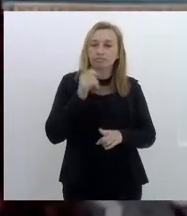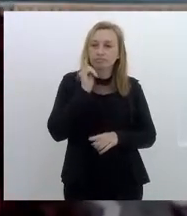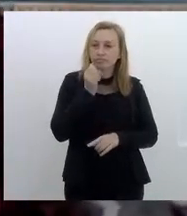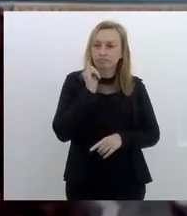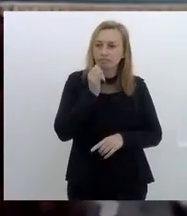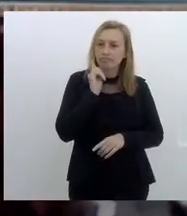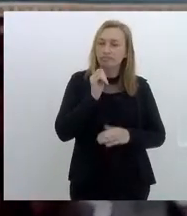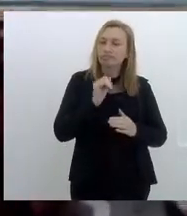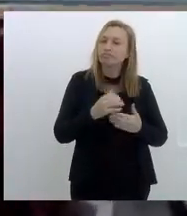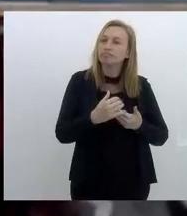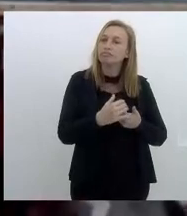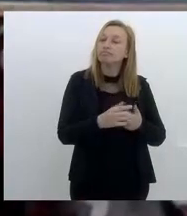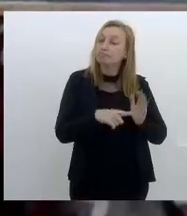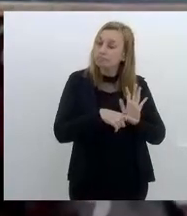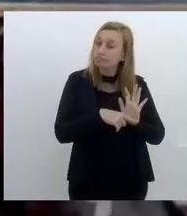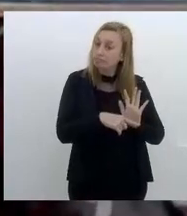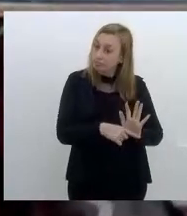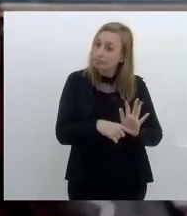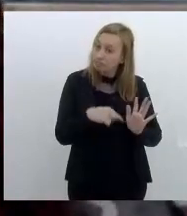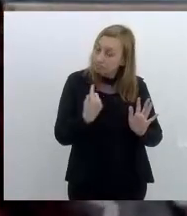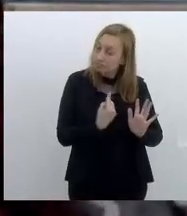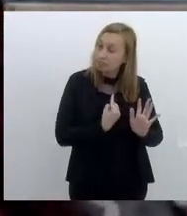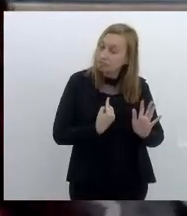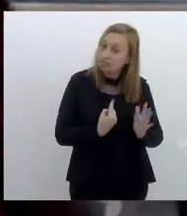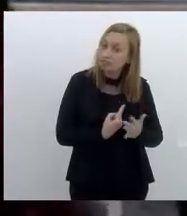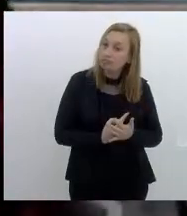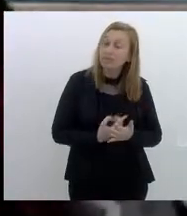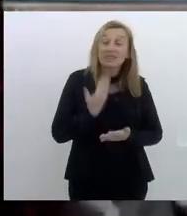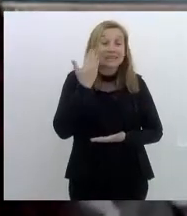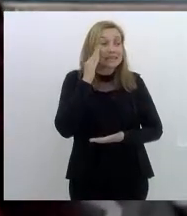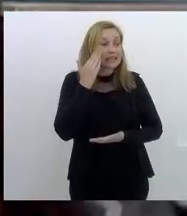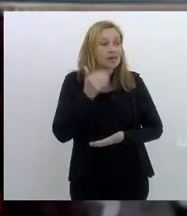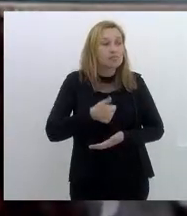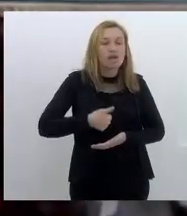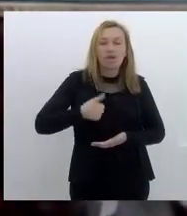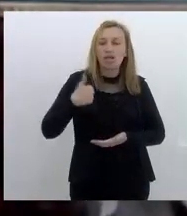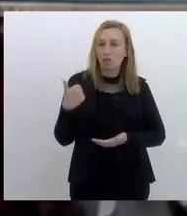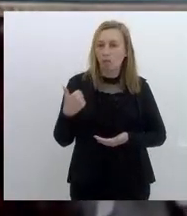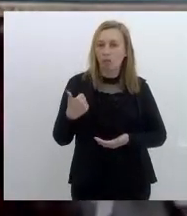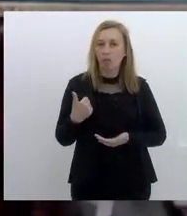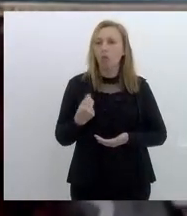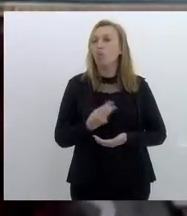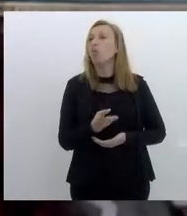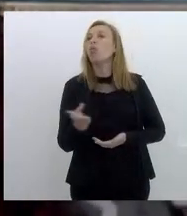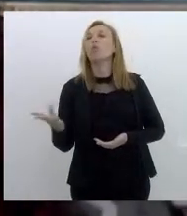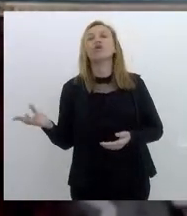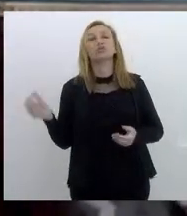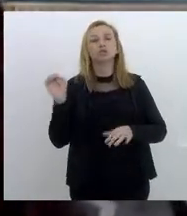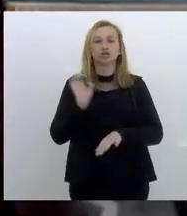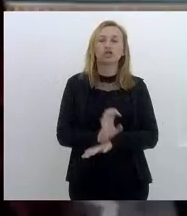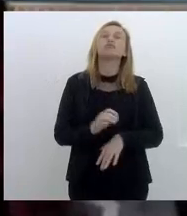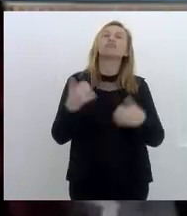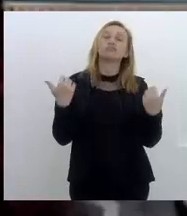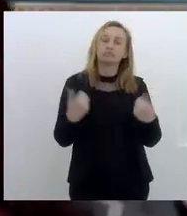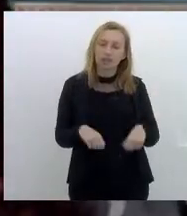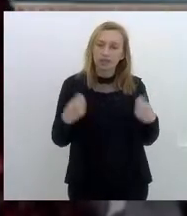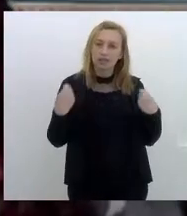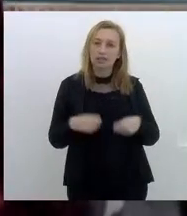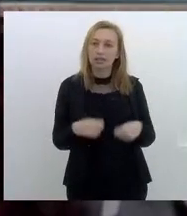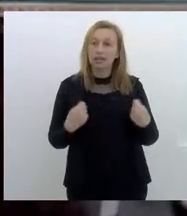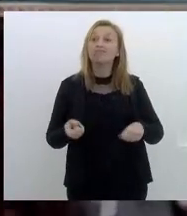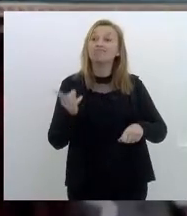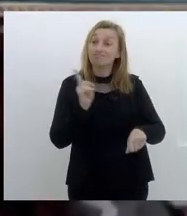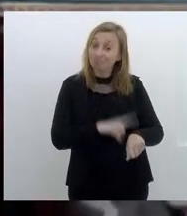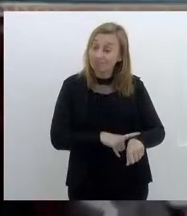nos auxilia muito no sentido de entender o quanto esse estado precisa